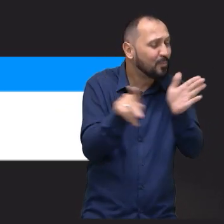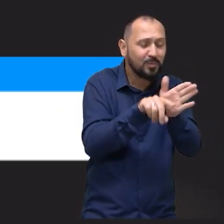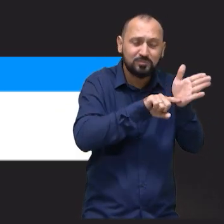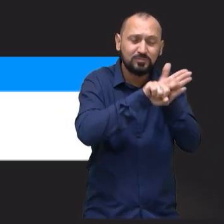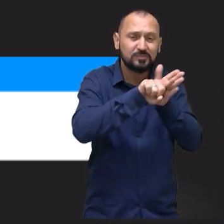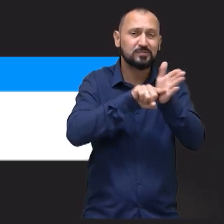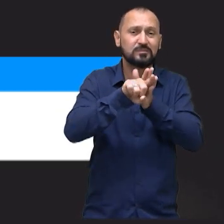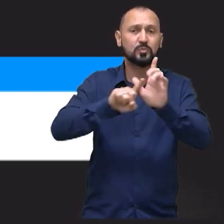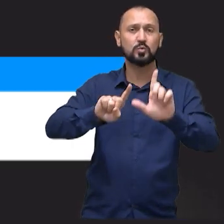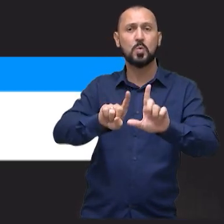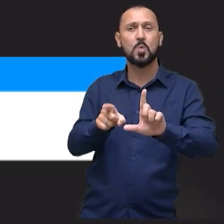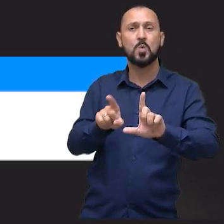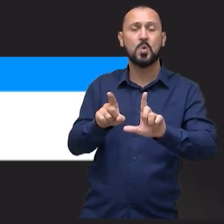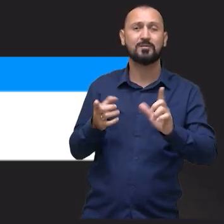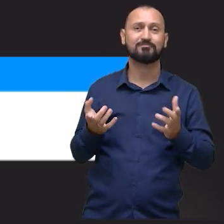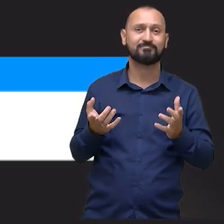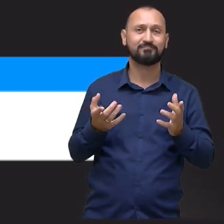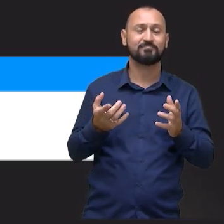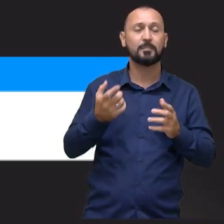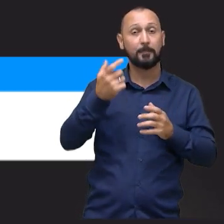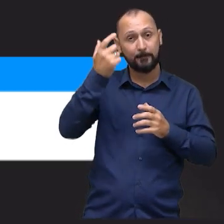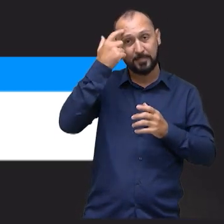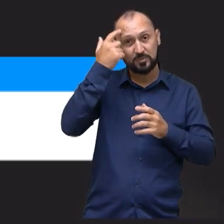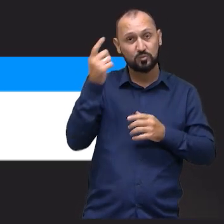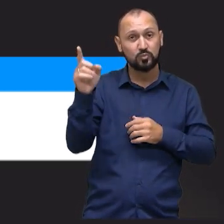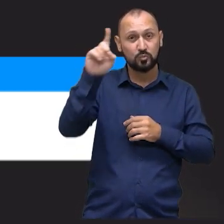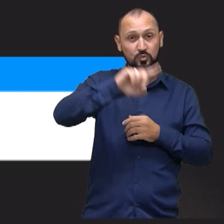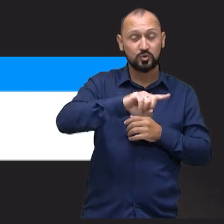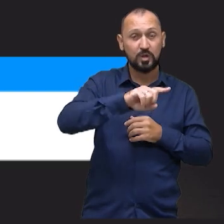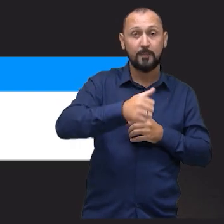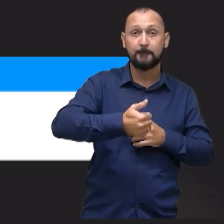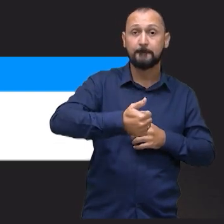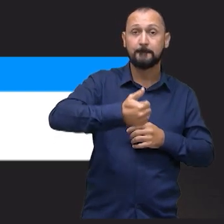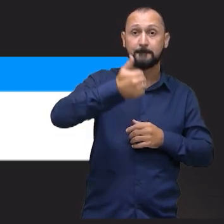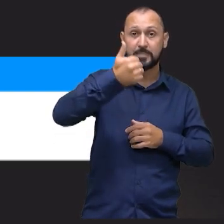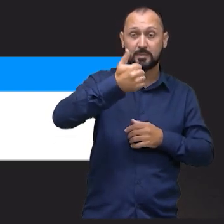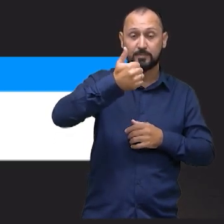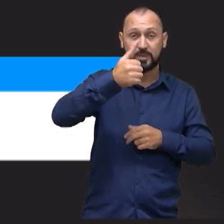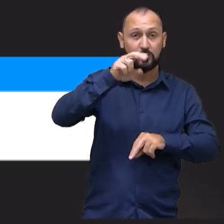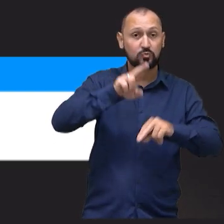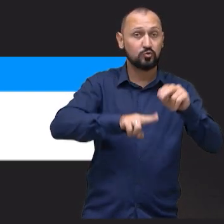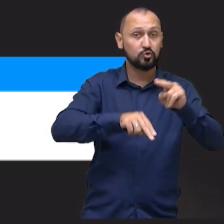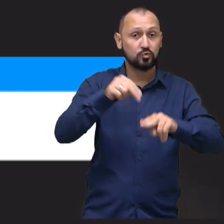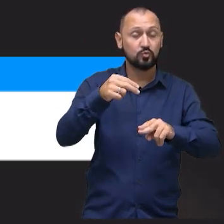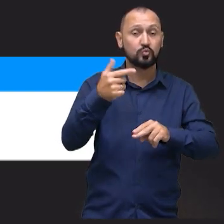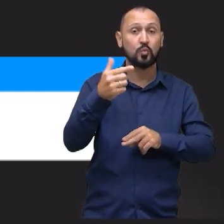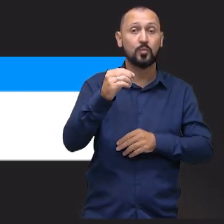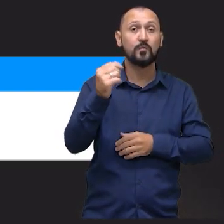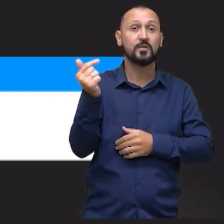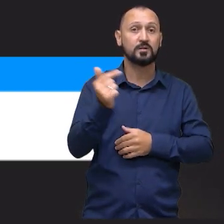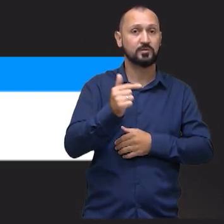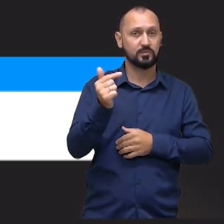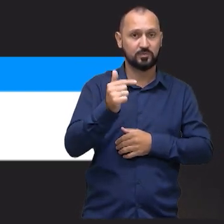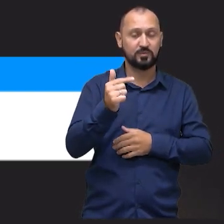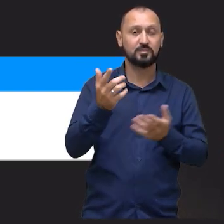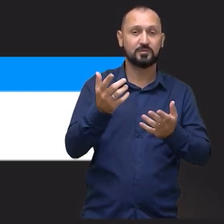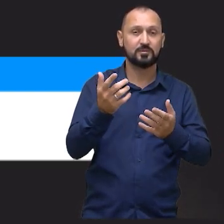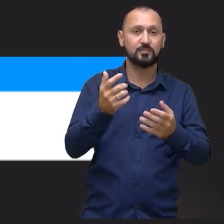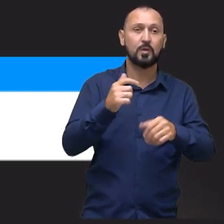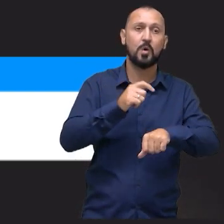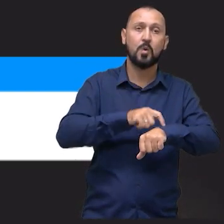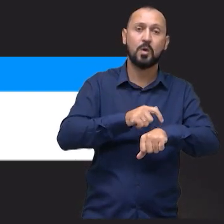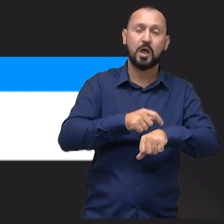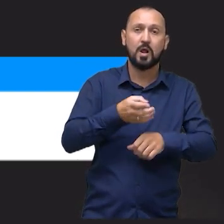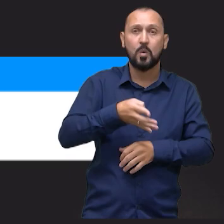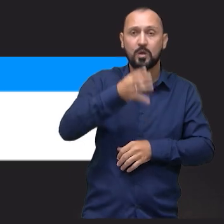da perícia dos medidores e considerando que na data do dia 1º de junho de 2022,